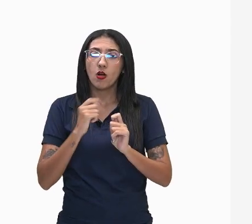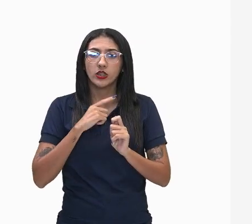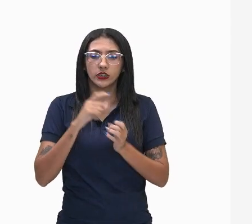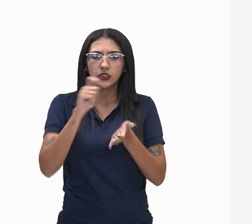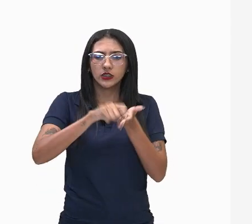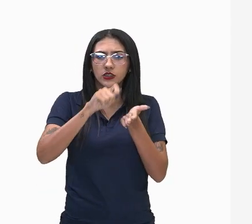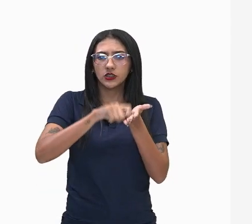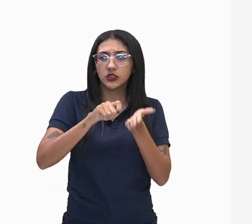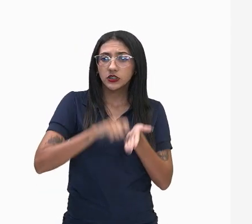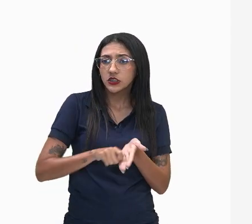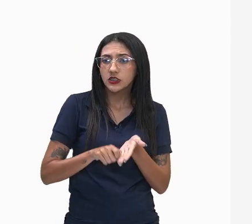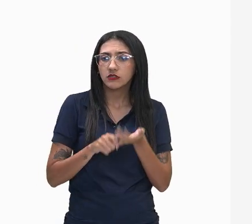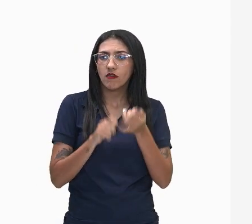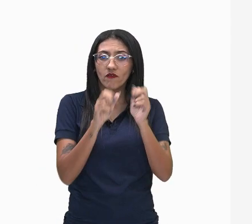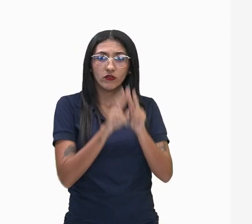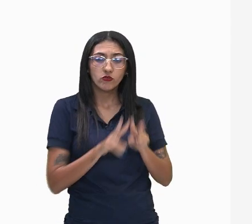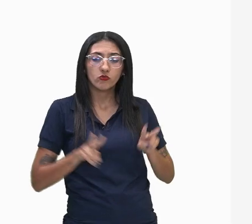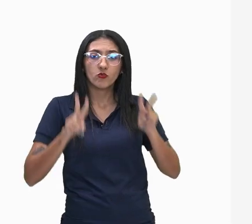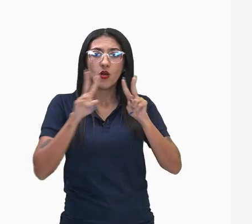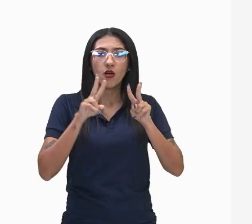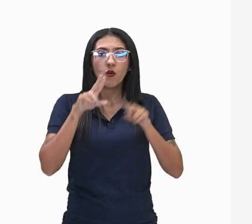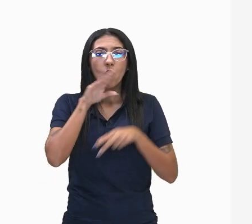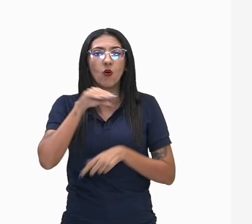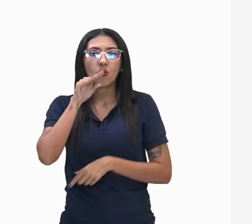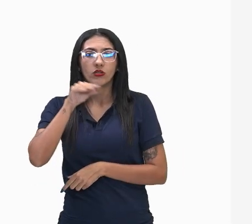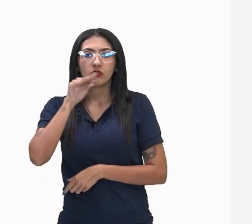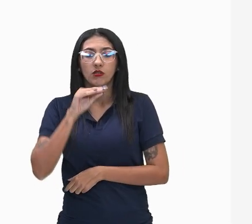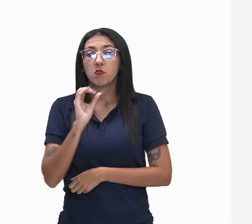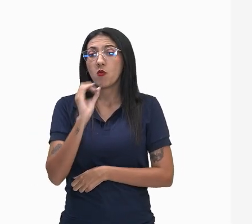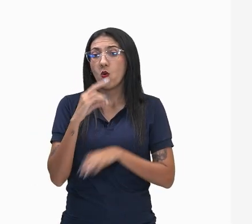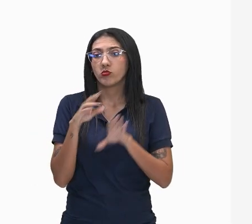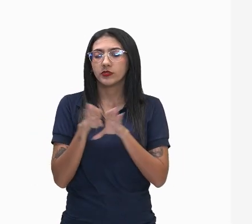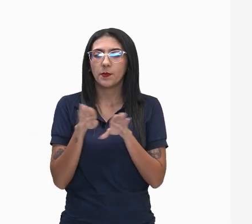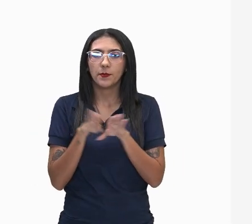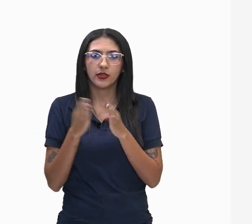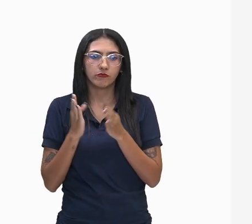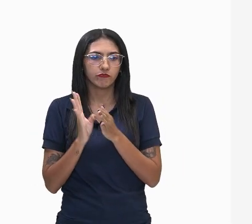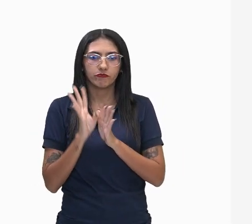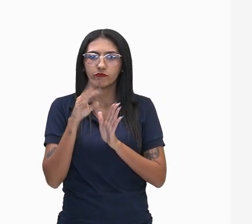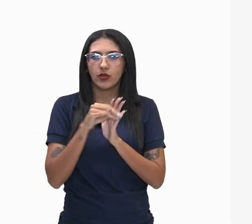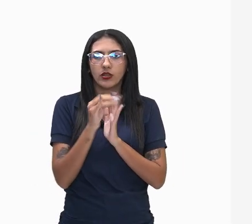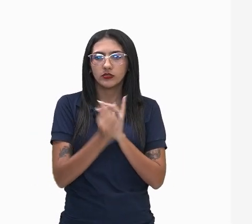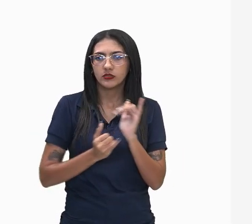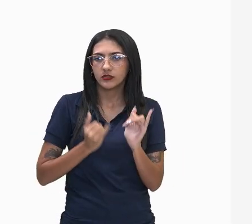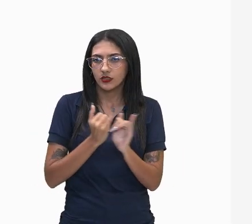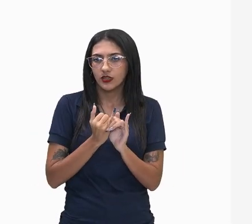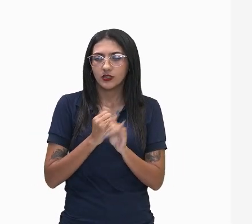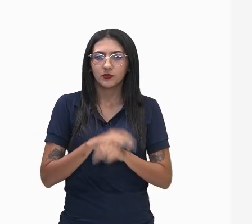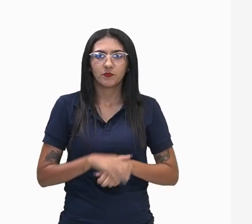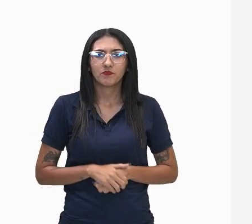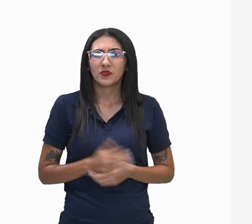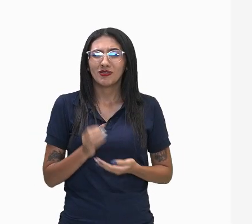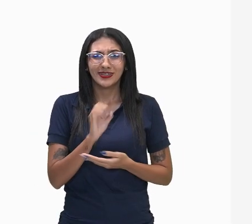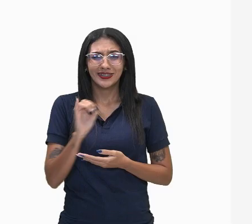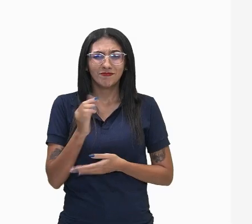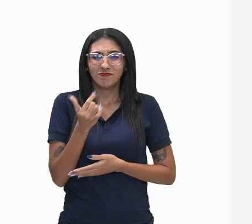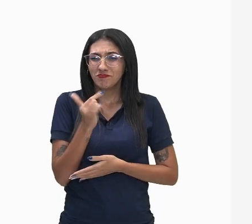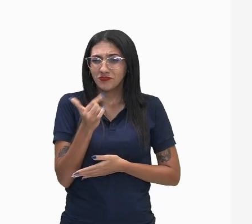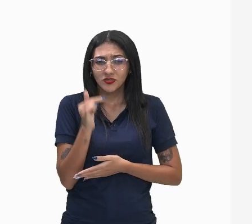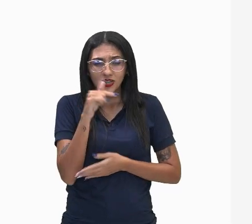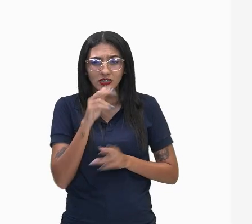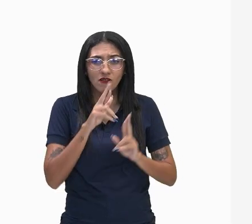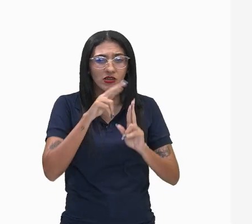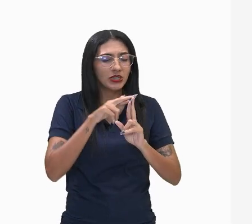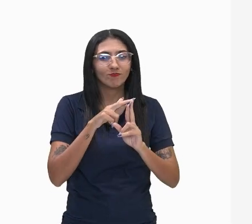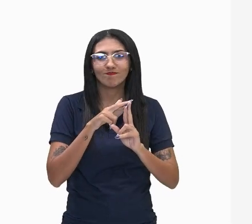escritas, visuais, orais ou até mesmo digitais. Sem essas fontes, seria